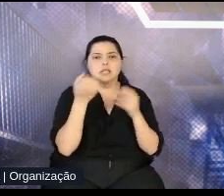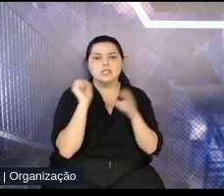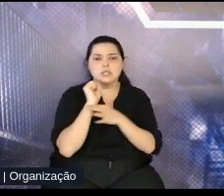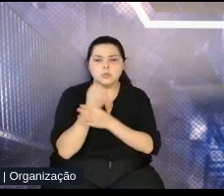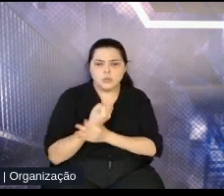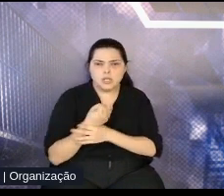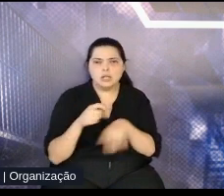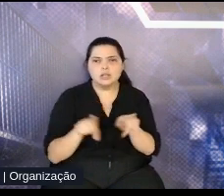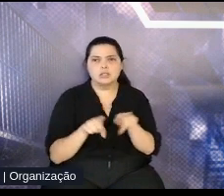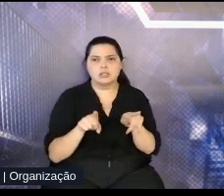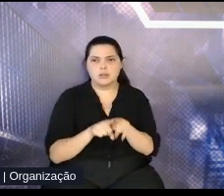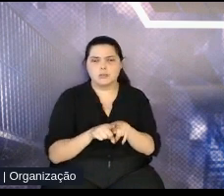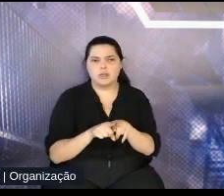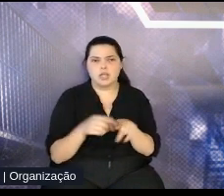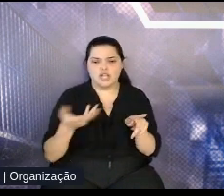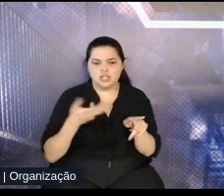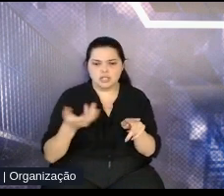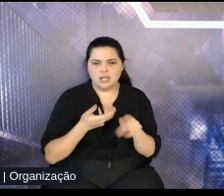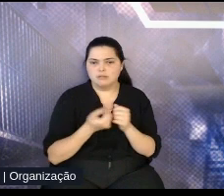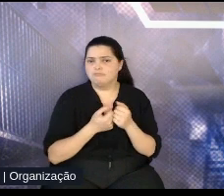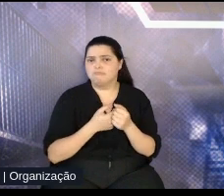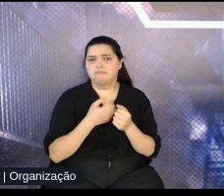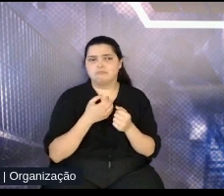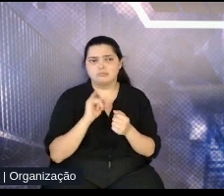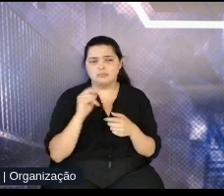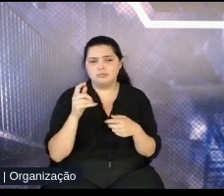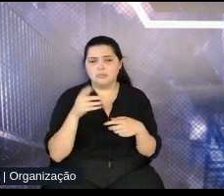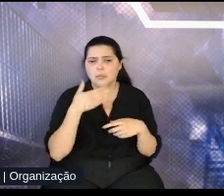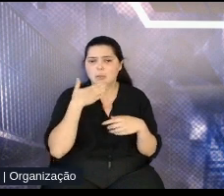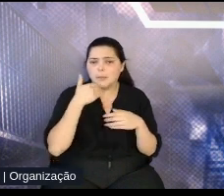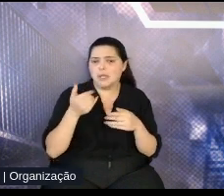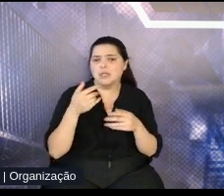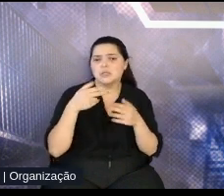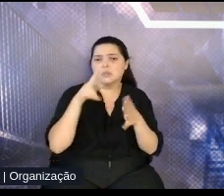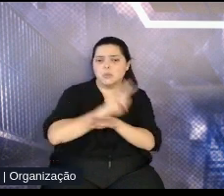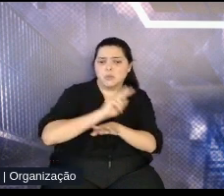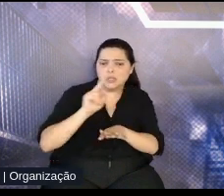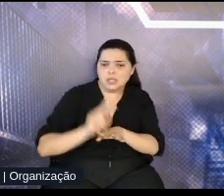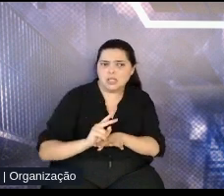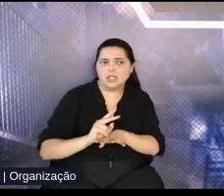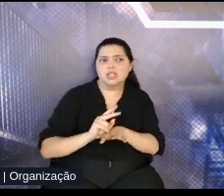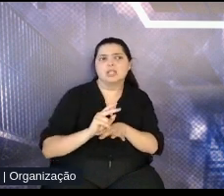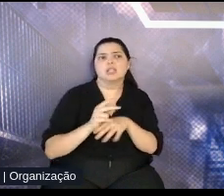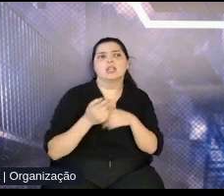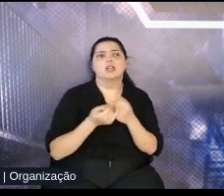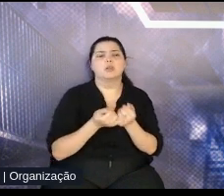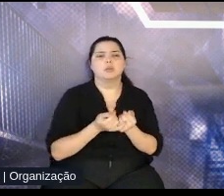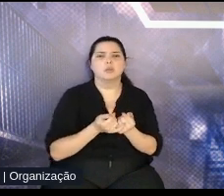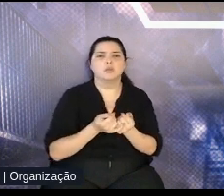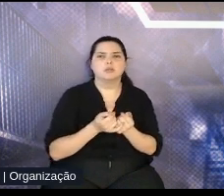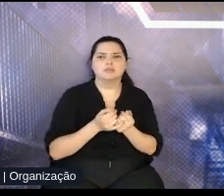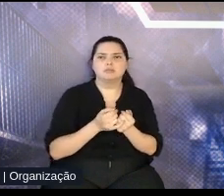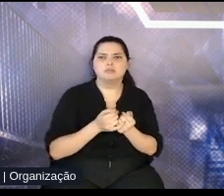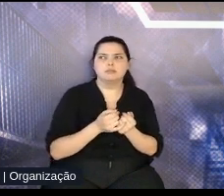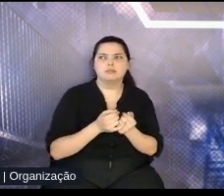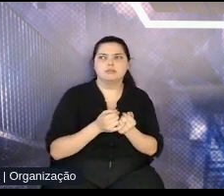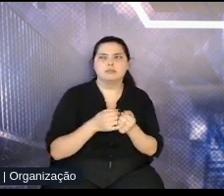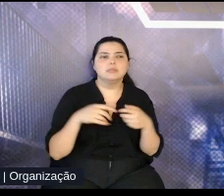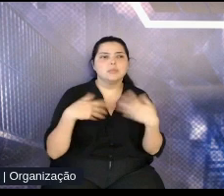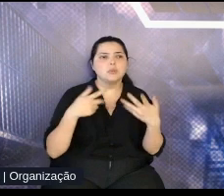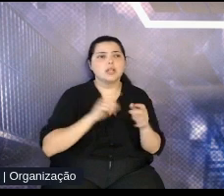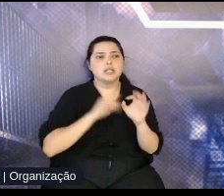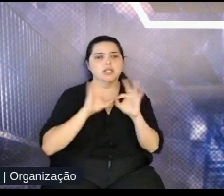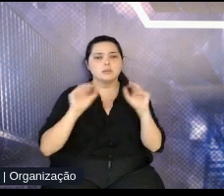dentre outros aspectos que se exige um cuidado e até uma senioridade maior de quando vai se construir uma aplicação, eles simplesmente